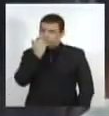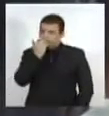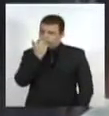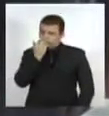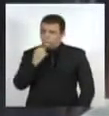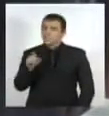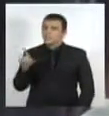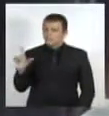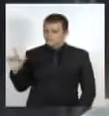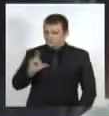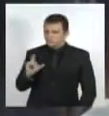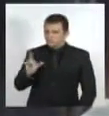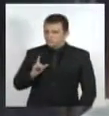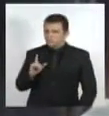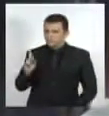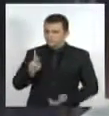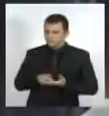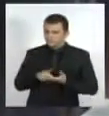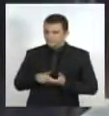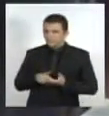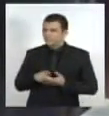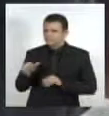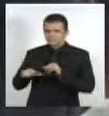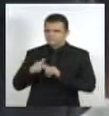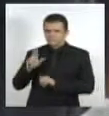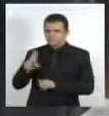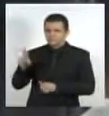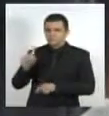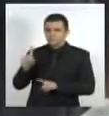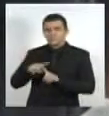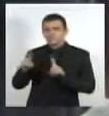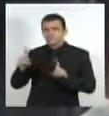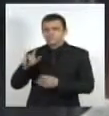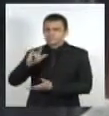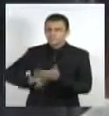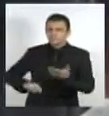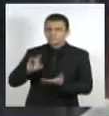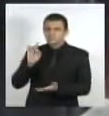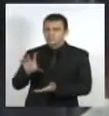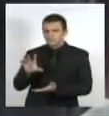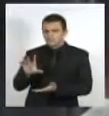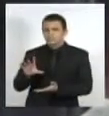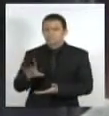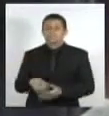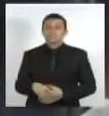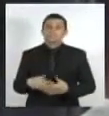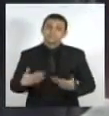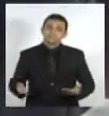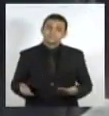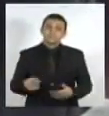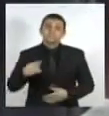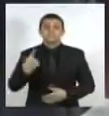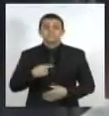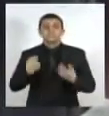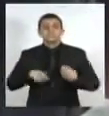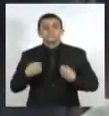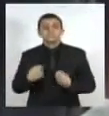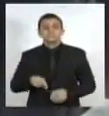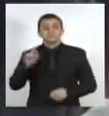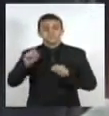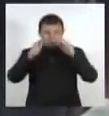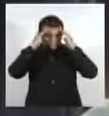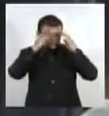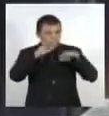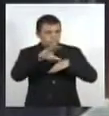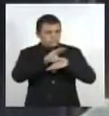nós tenhamos esse compromisso de fazermos aquilo que é a Constituição Federal, que,